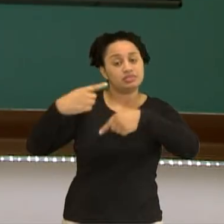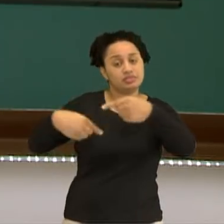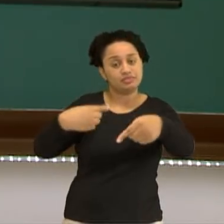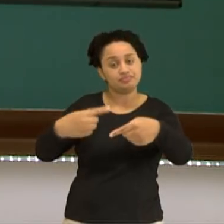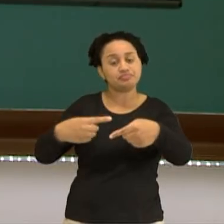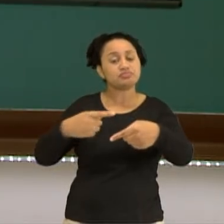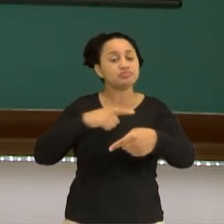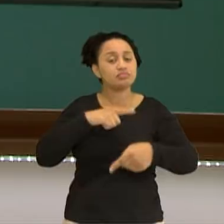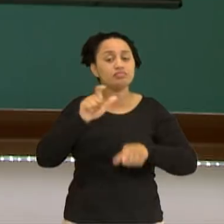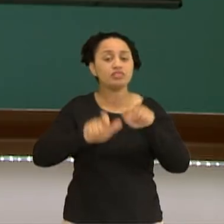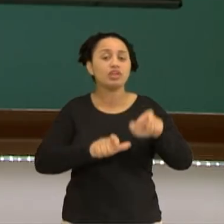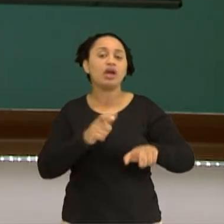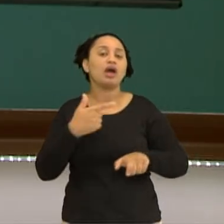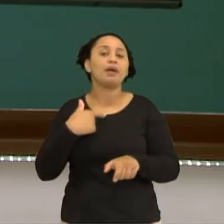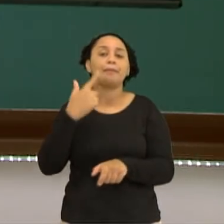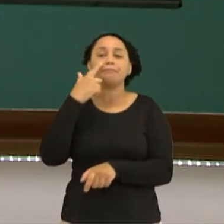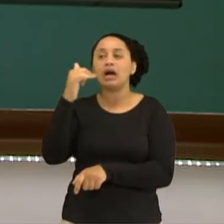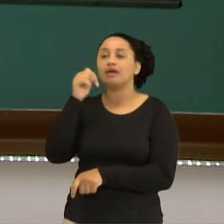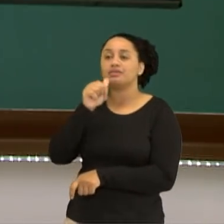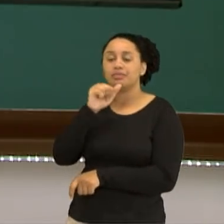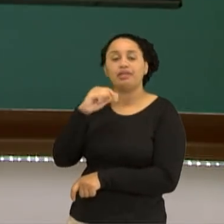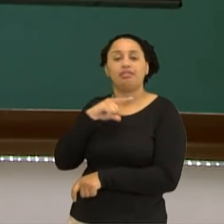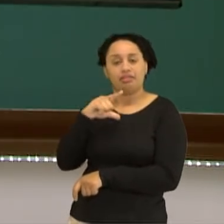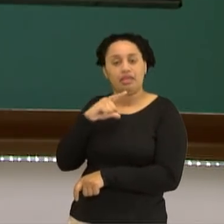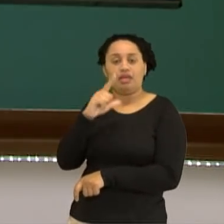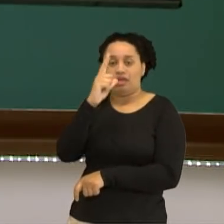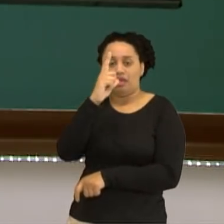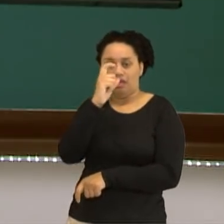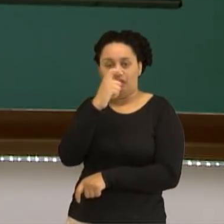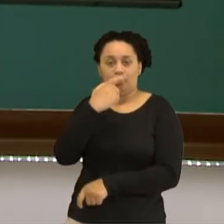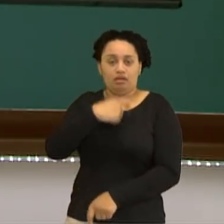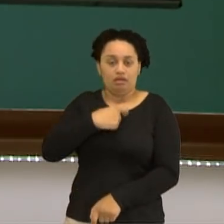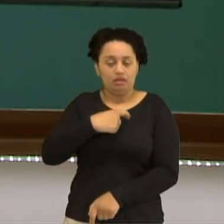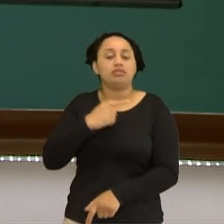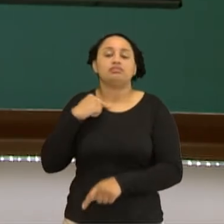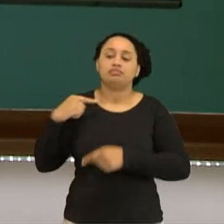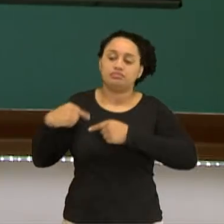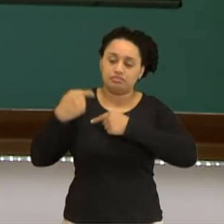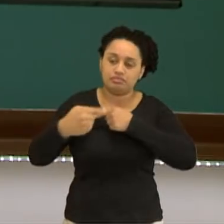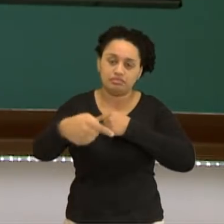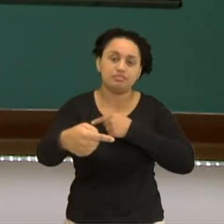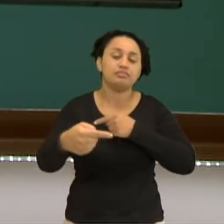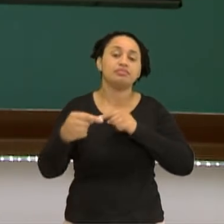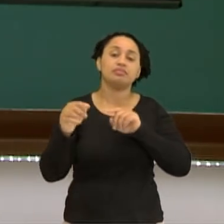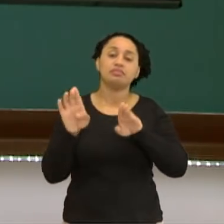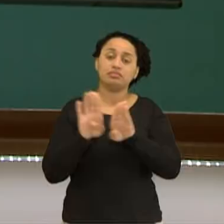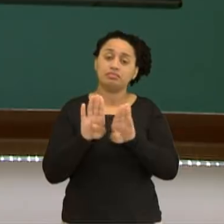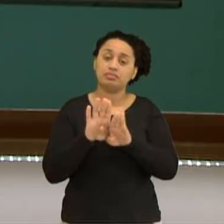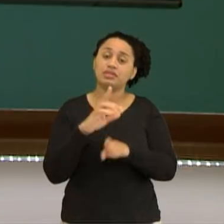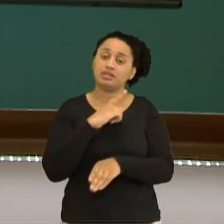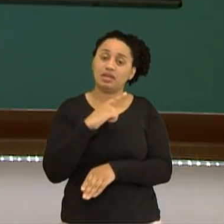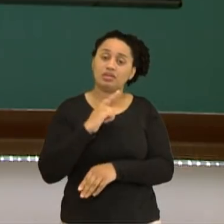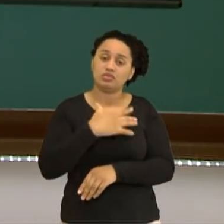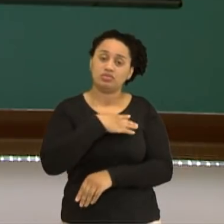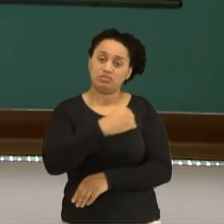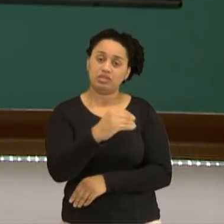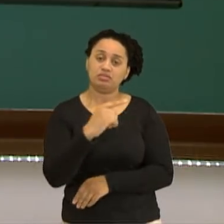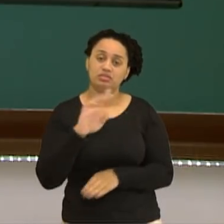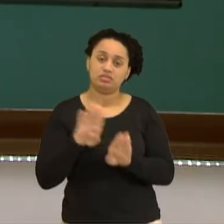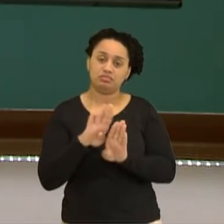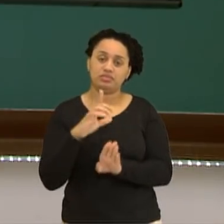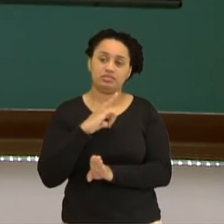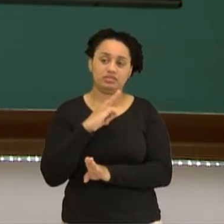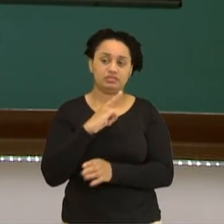essa condição, por exemplo, dos pais, né? Por isso que eu citei hereditário, genético. Existem pessoas